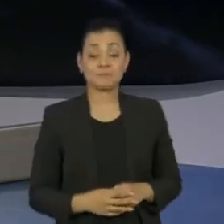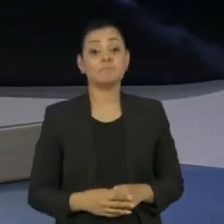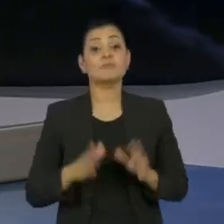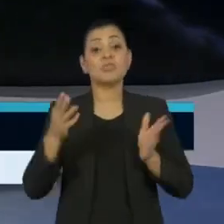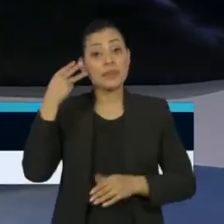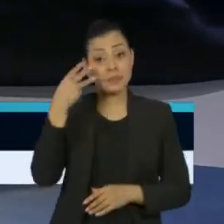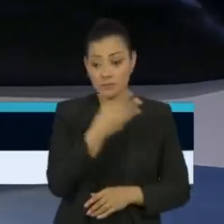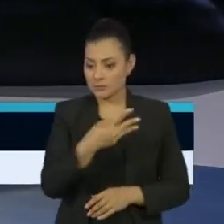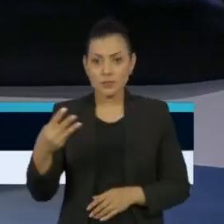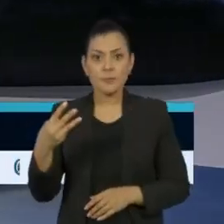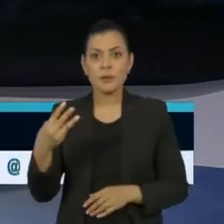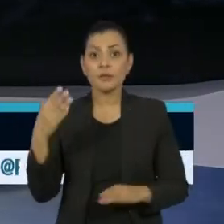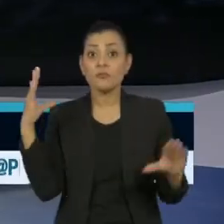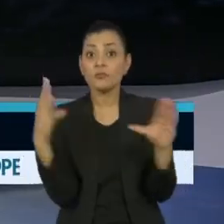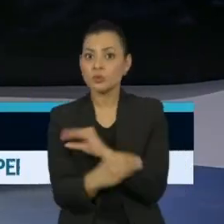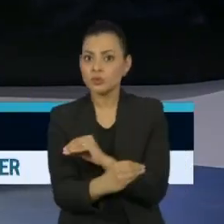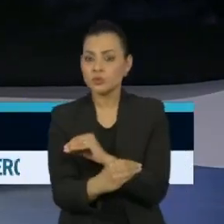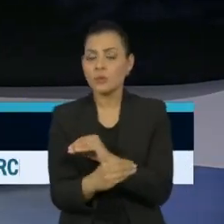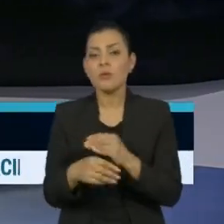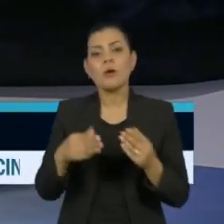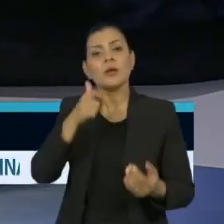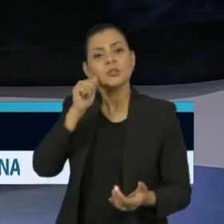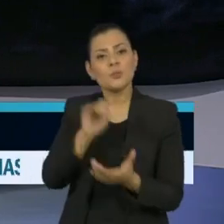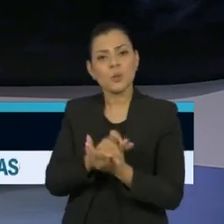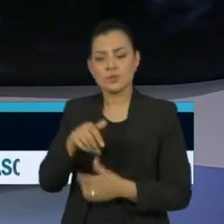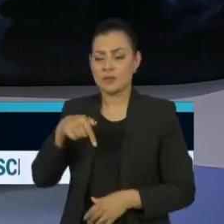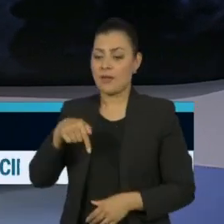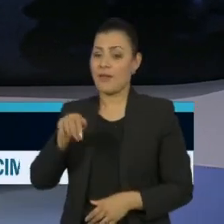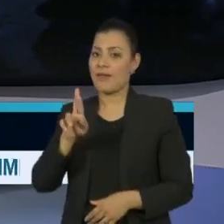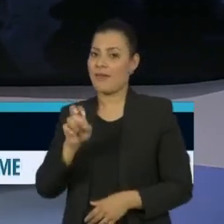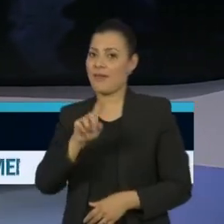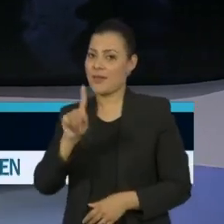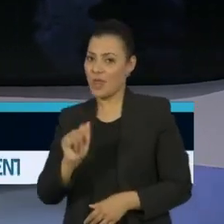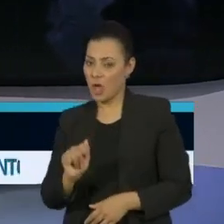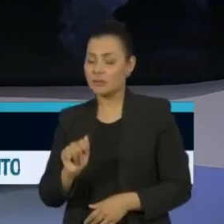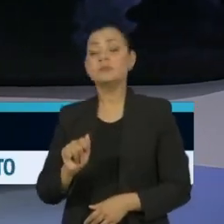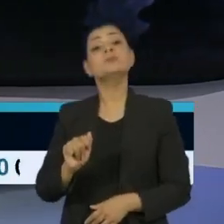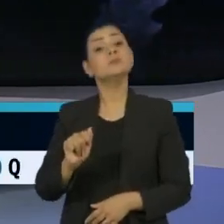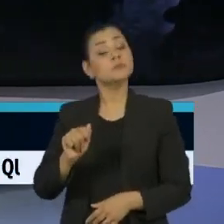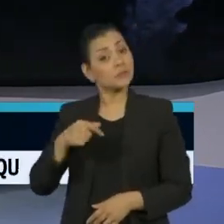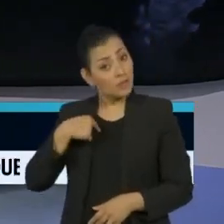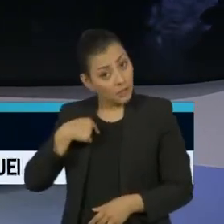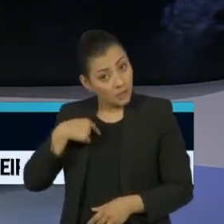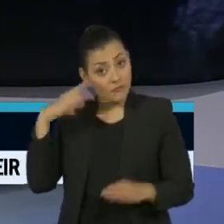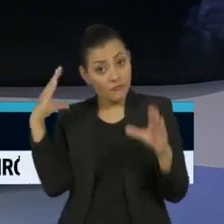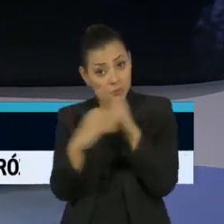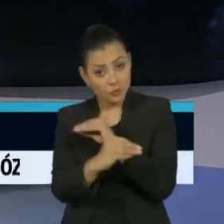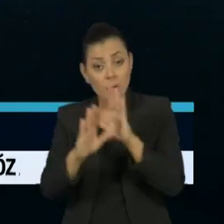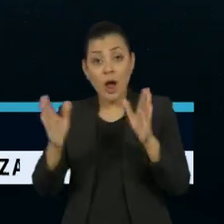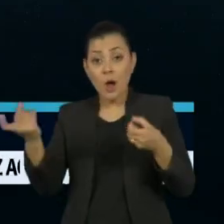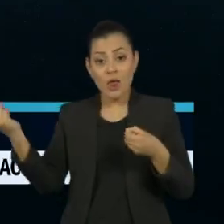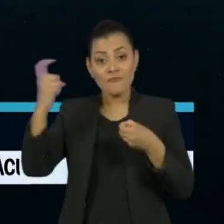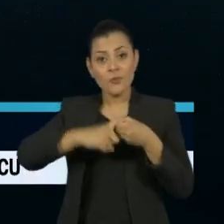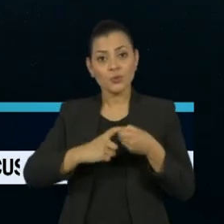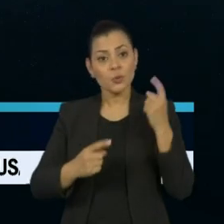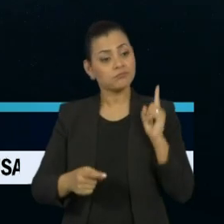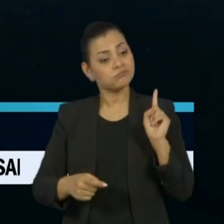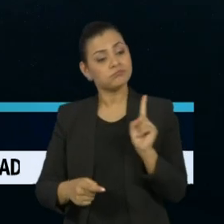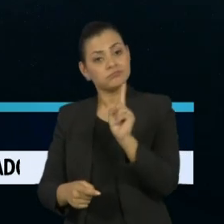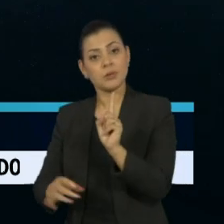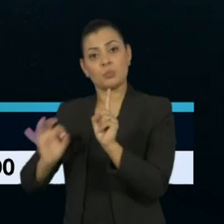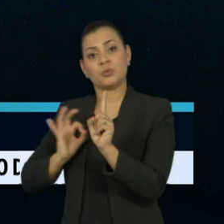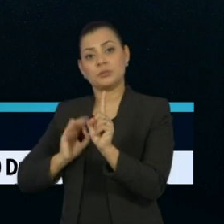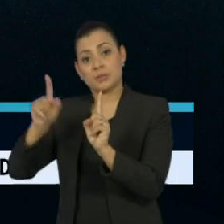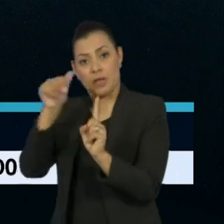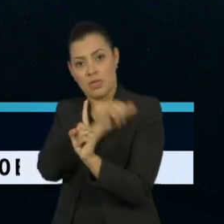Depois de 3 semanas foragida, a mulher de Fabrício Queiroz se apresentou à polícia do Rio de Janeiro e irá cumprir prisão domiciliar. Segundo